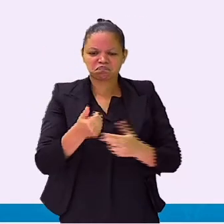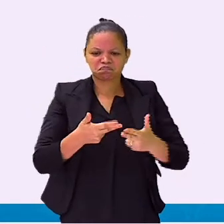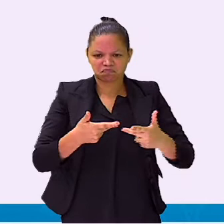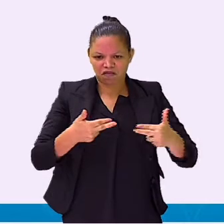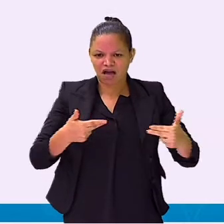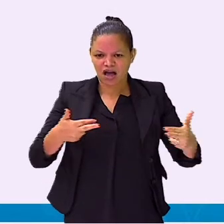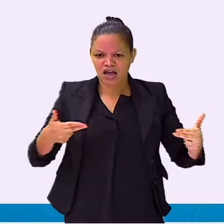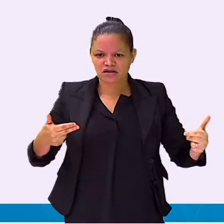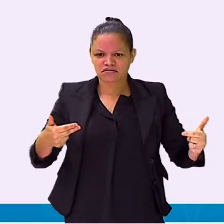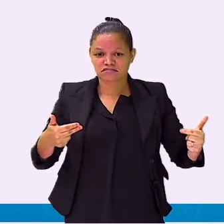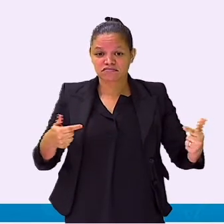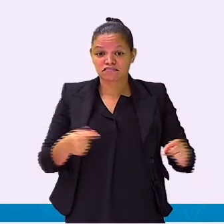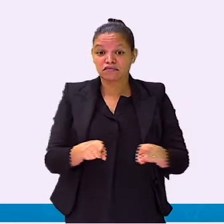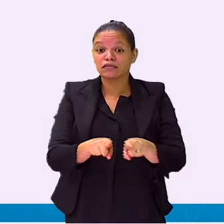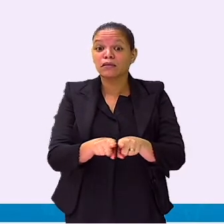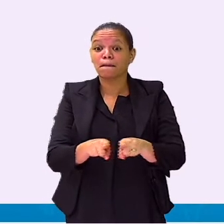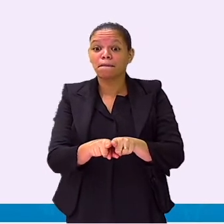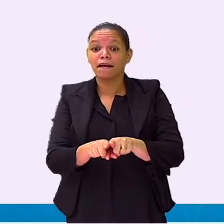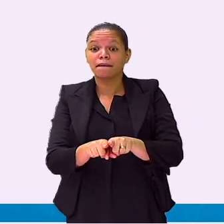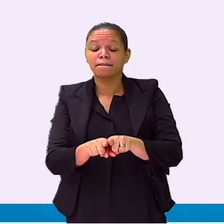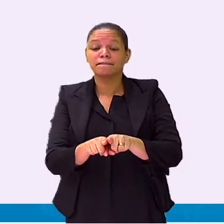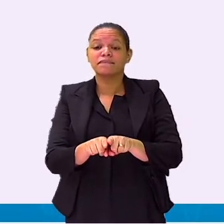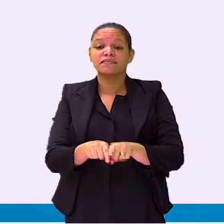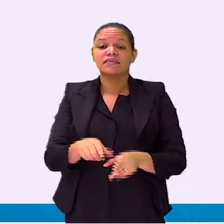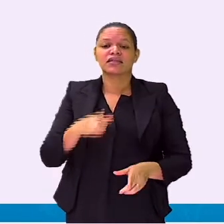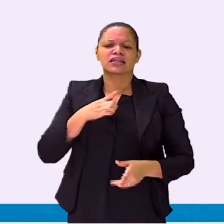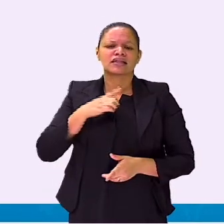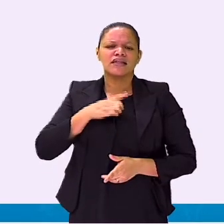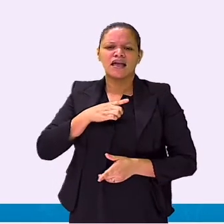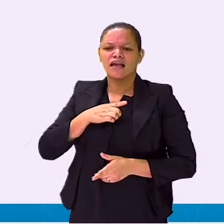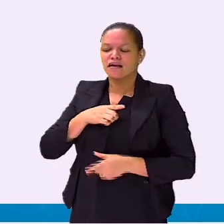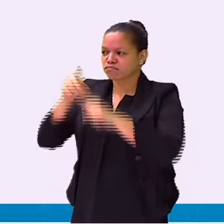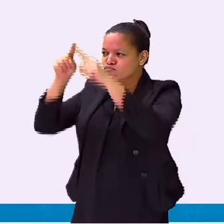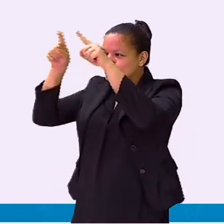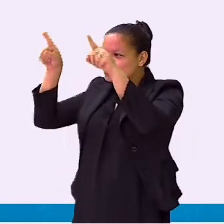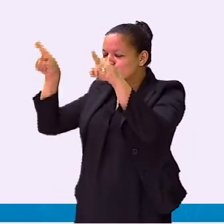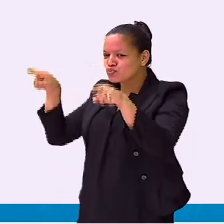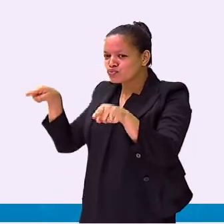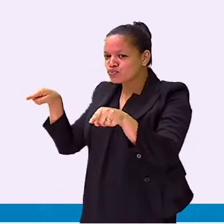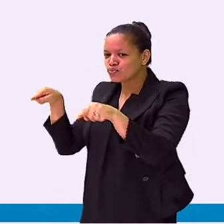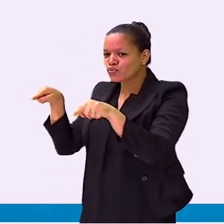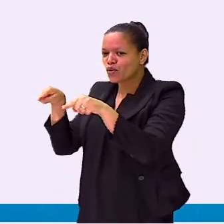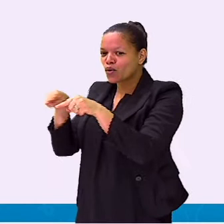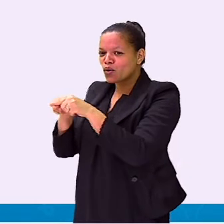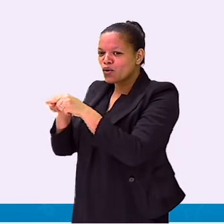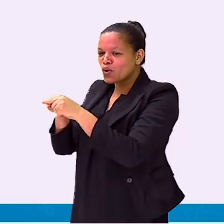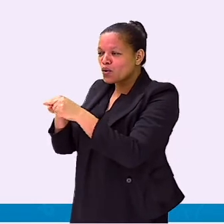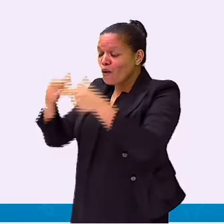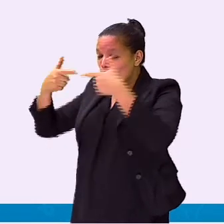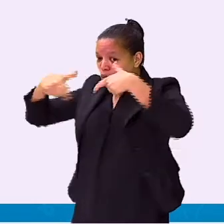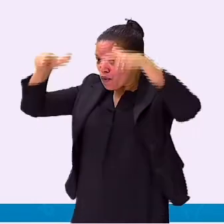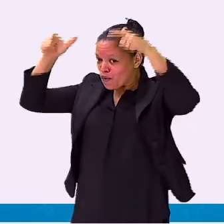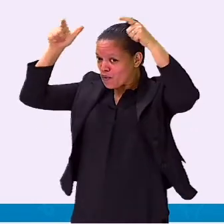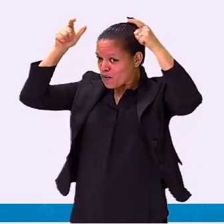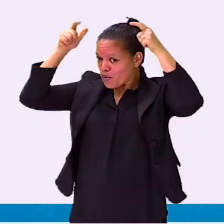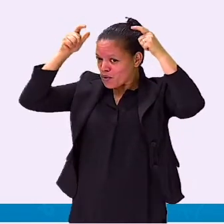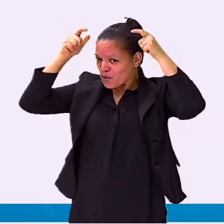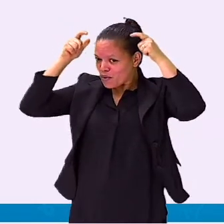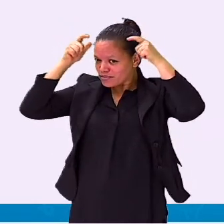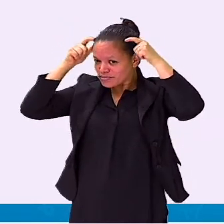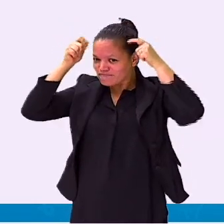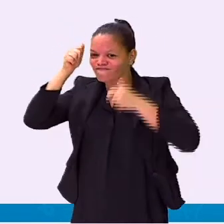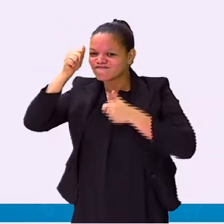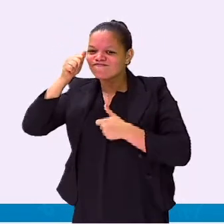Carracci, arte barroca. No campo econômico, Minas Gerais possui